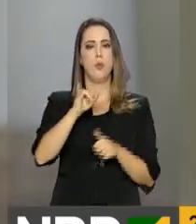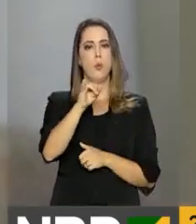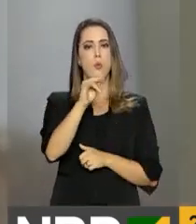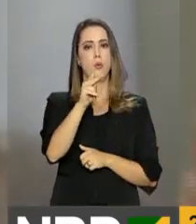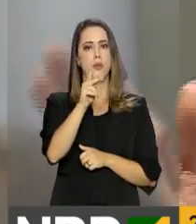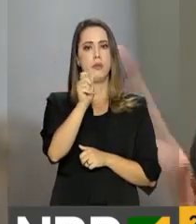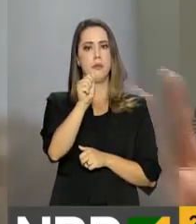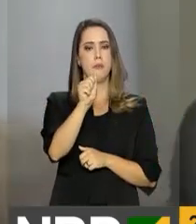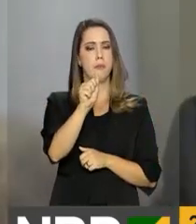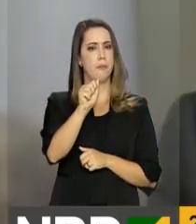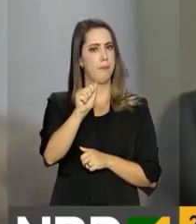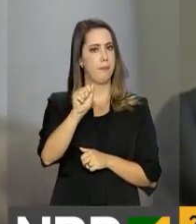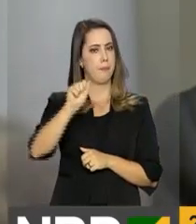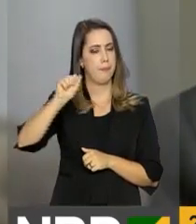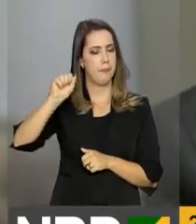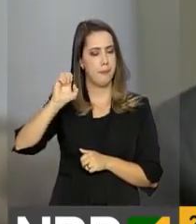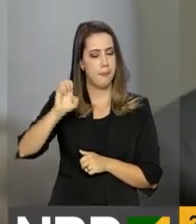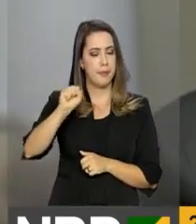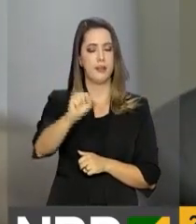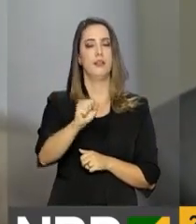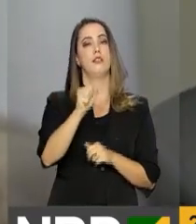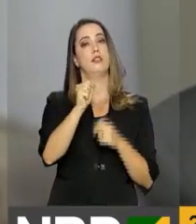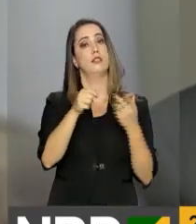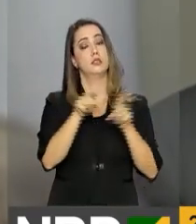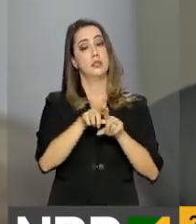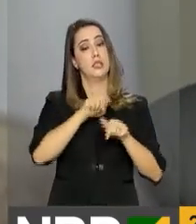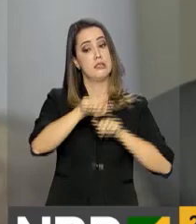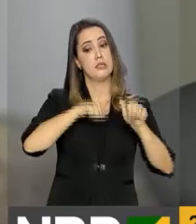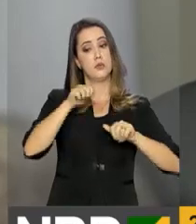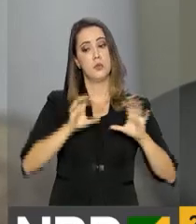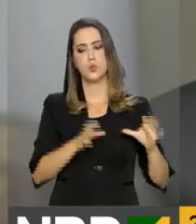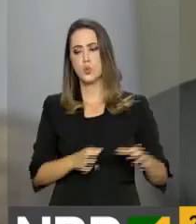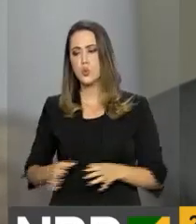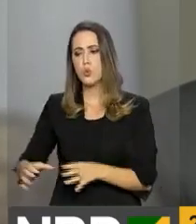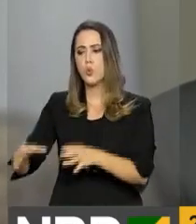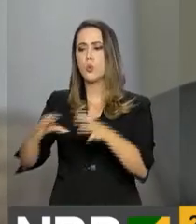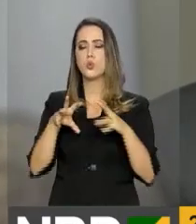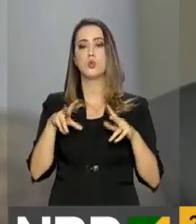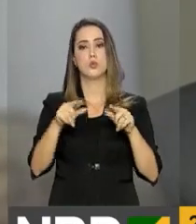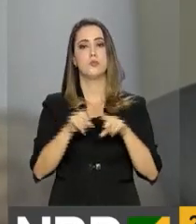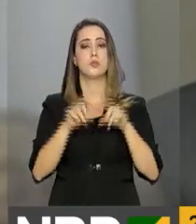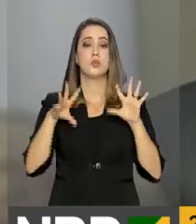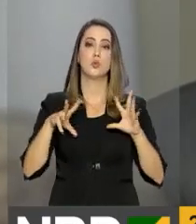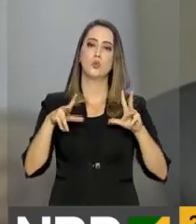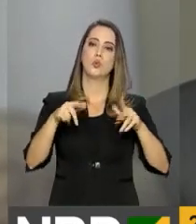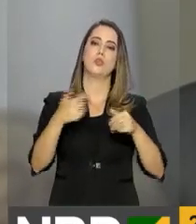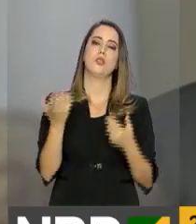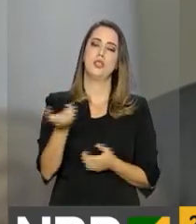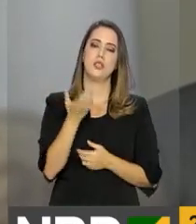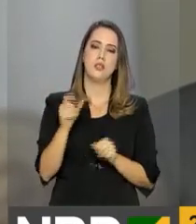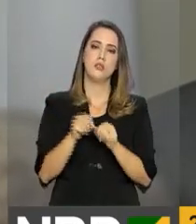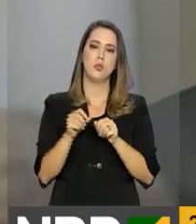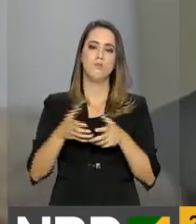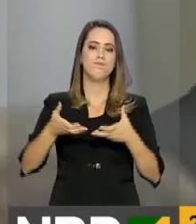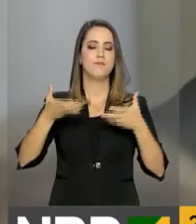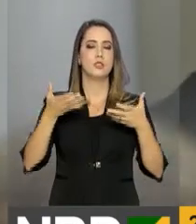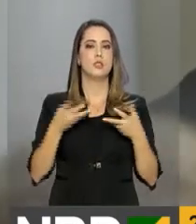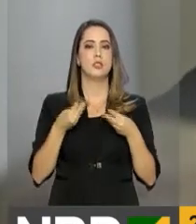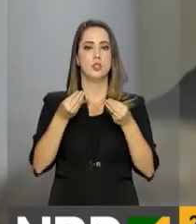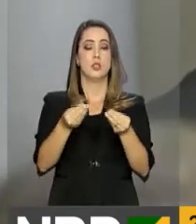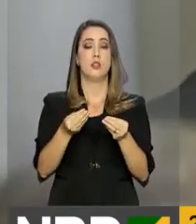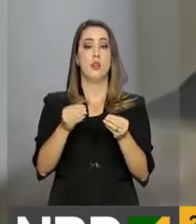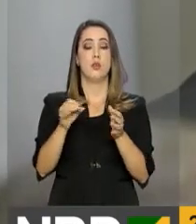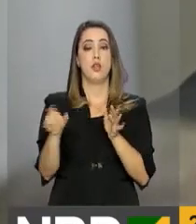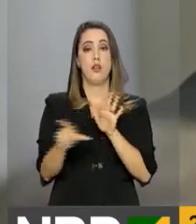né? Em todos os setores fizemos verdadeiras transformações. Agora, eu queria coroar tudo isso com a reforma da Previdência e a